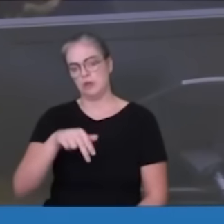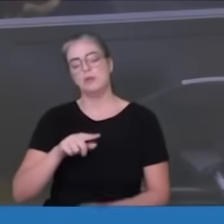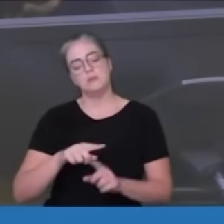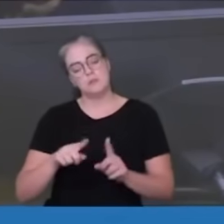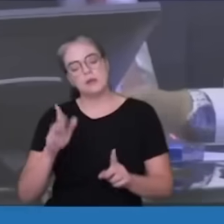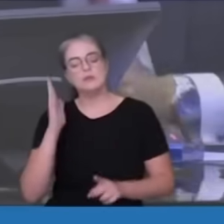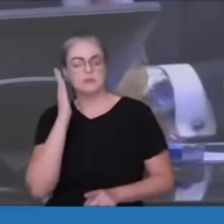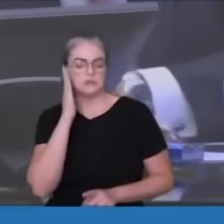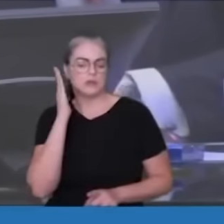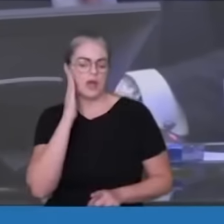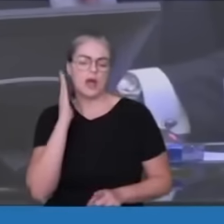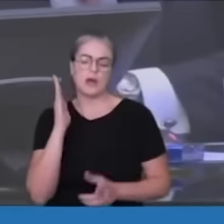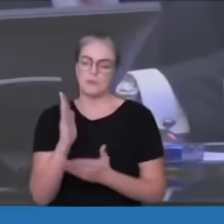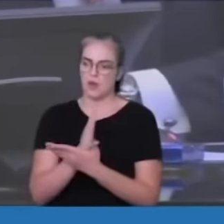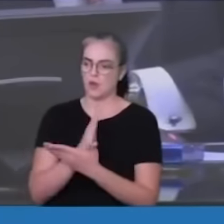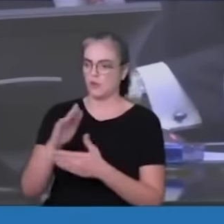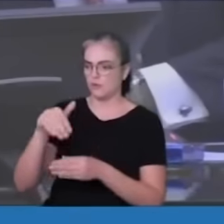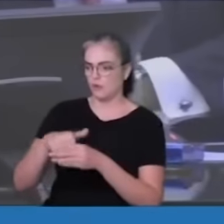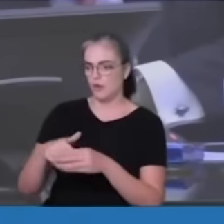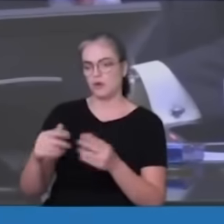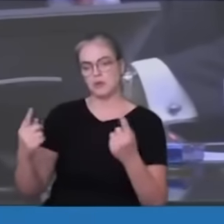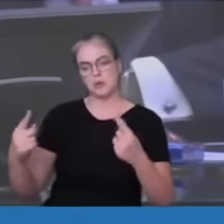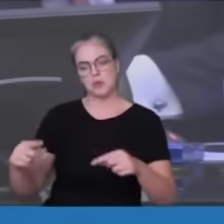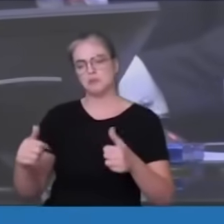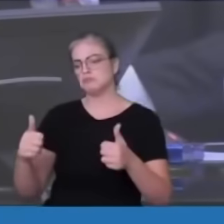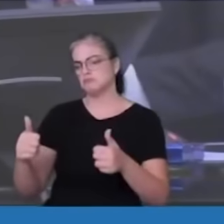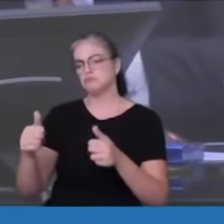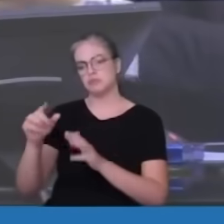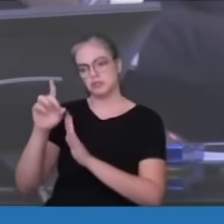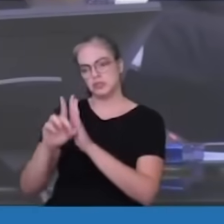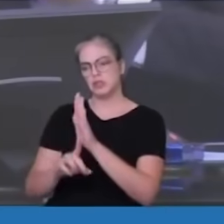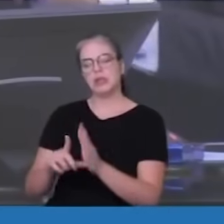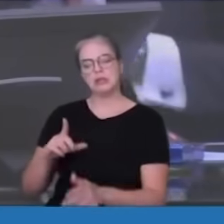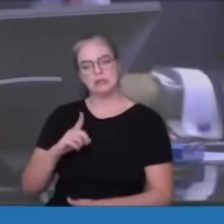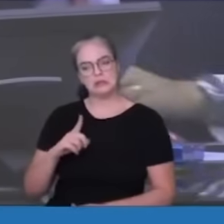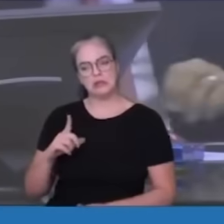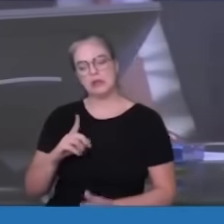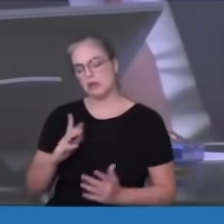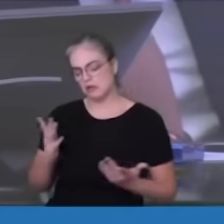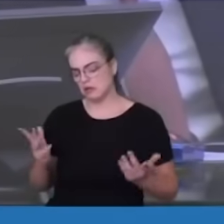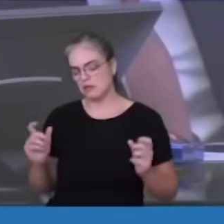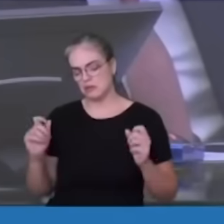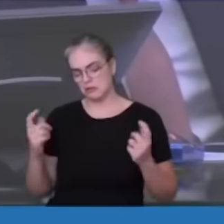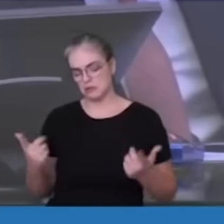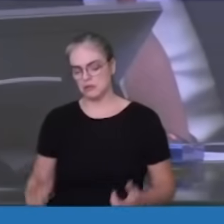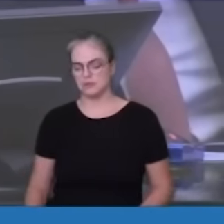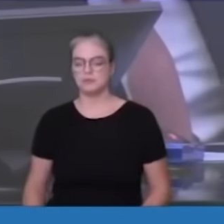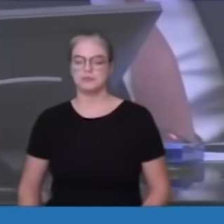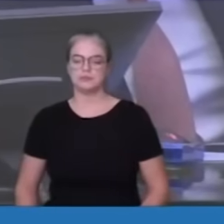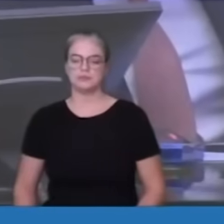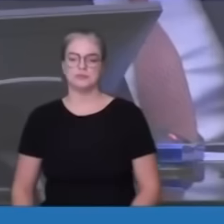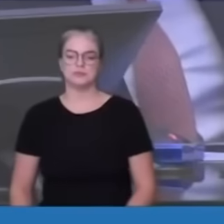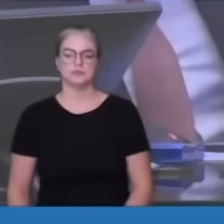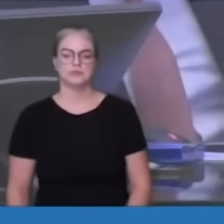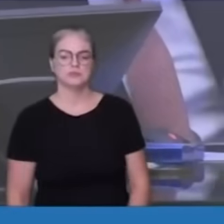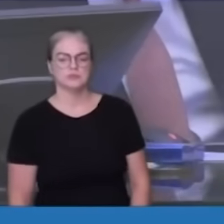o registro do voto contrário daqueles que assim o quiserem em relação ao mérito, inclusive da lei orçamentária. E